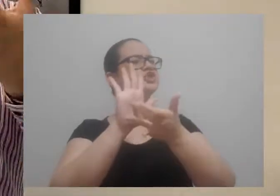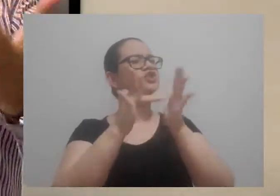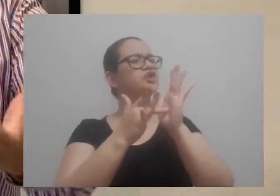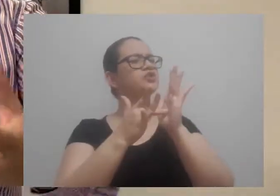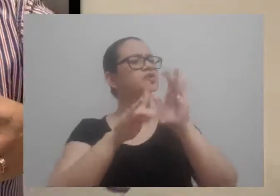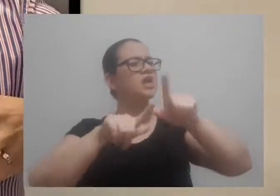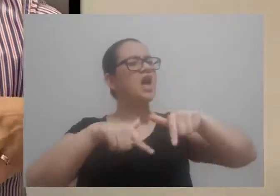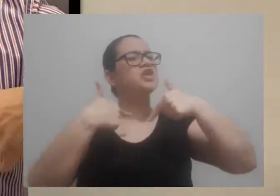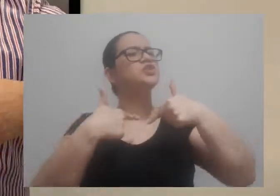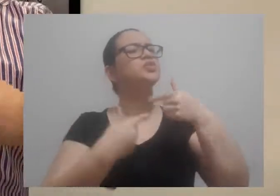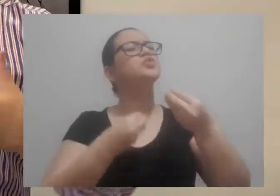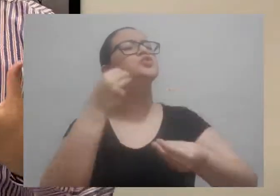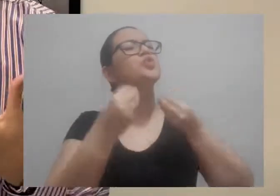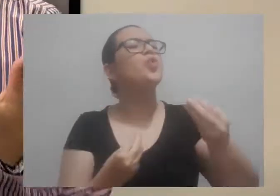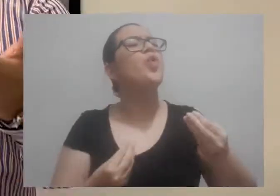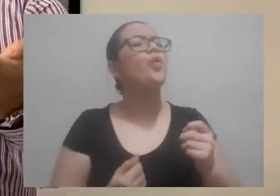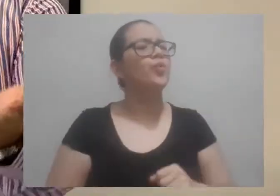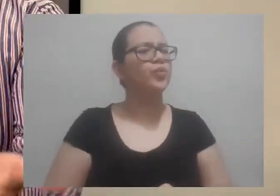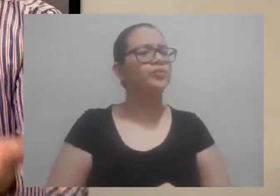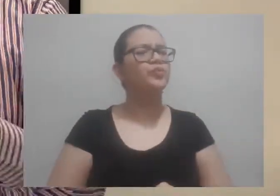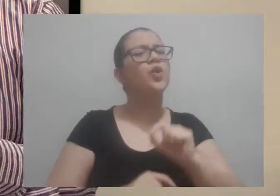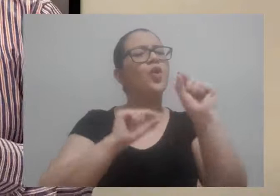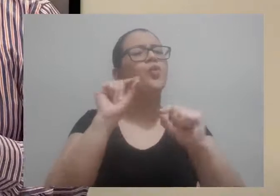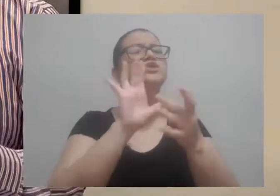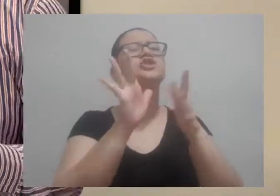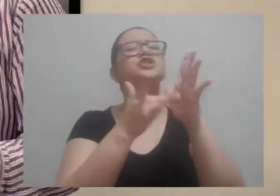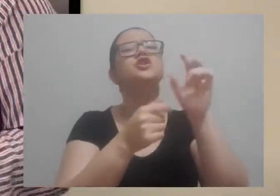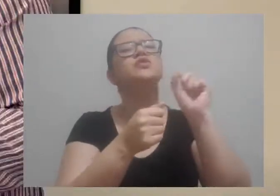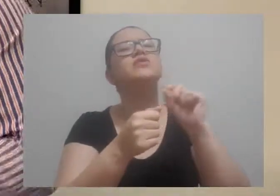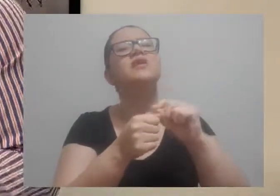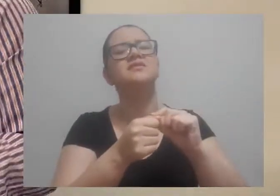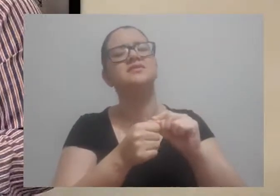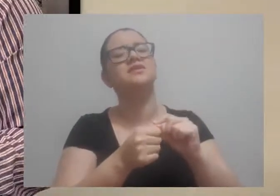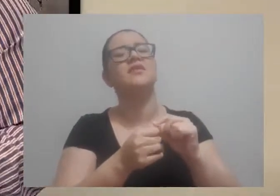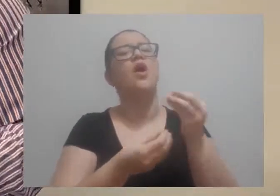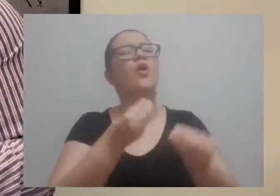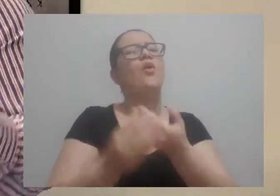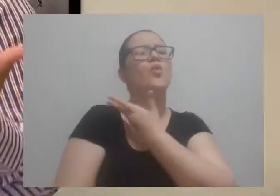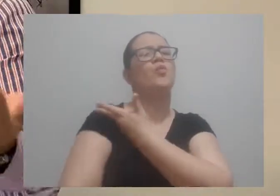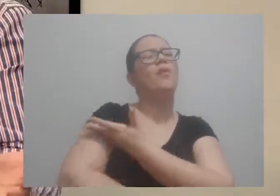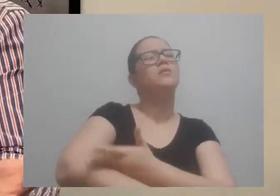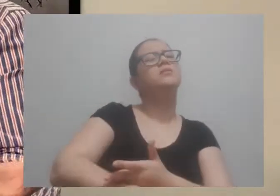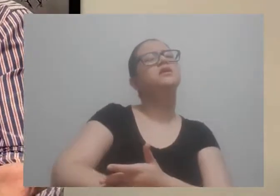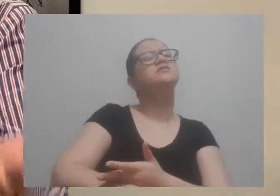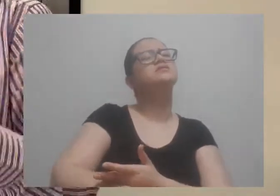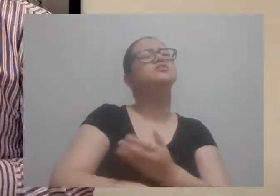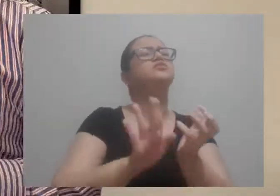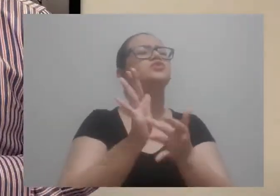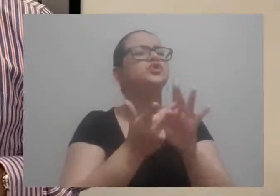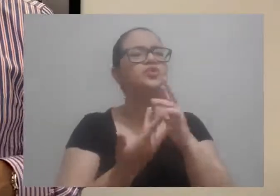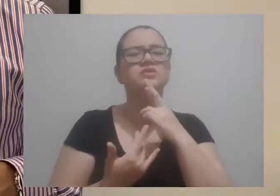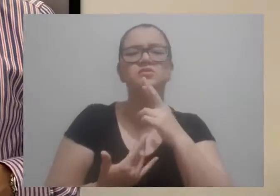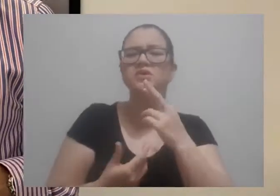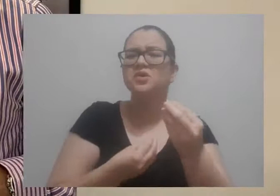Senhor reagiria? Como o Senhor se comportaria nessa situação? O que resposta Ele daria? O que resposta eu tenho que dar a partir